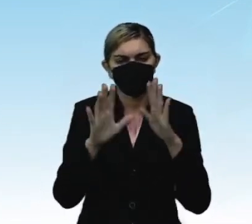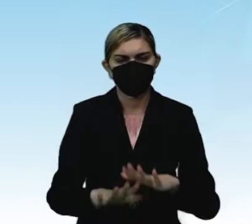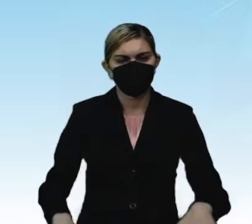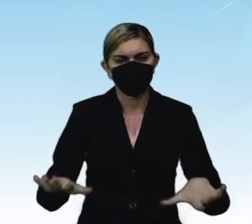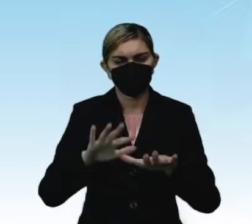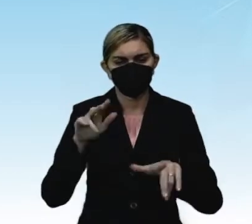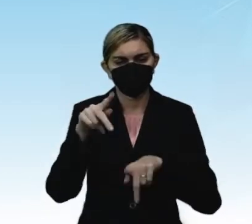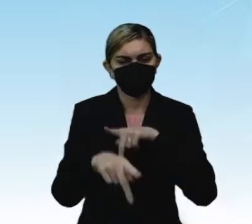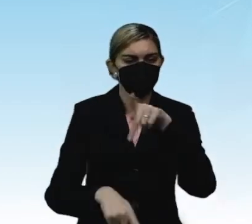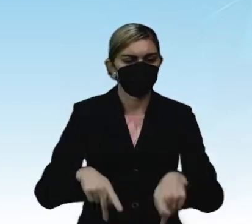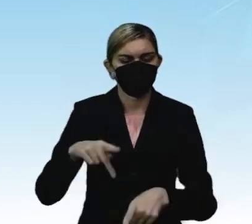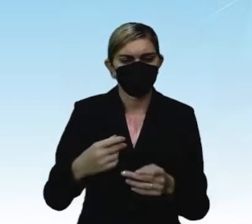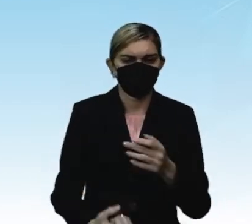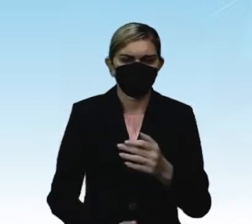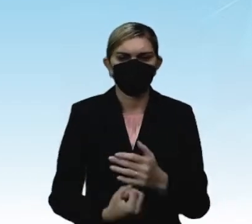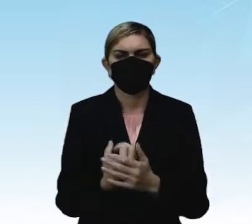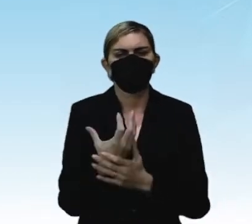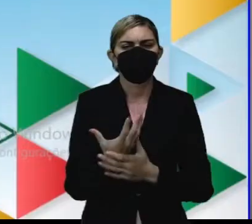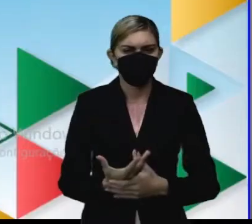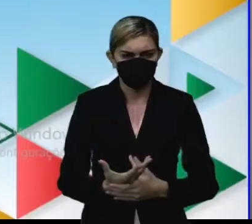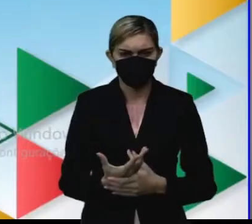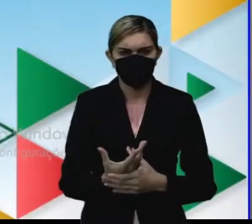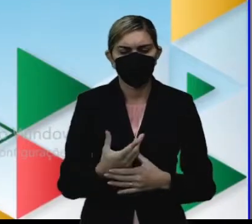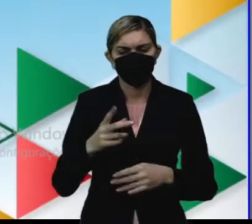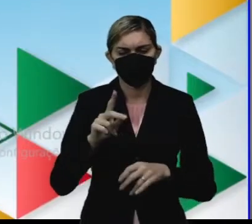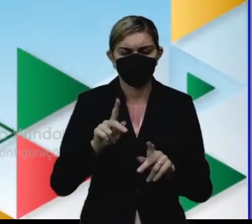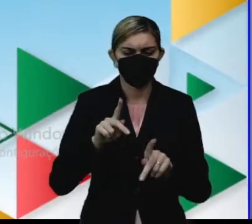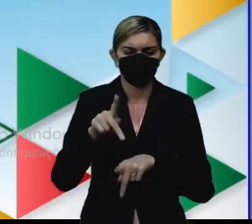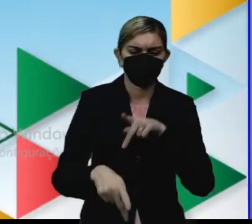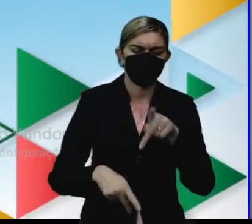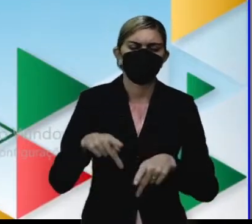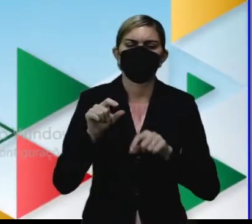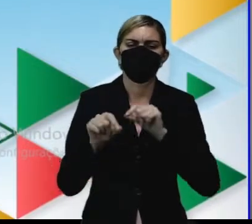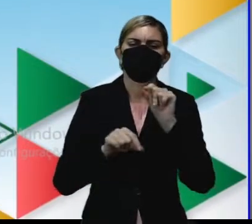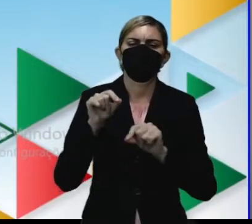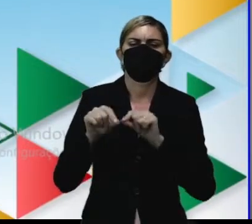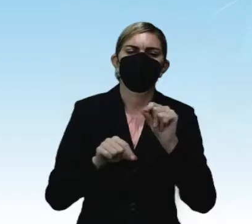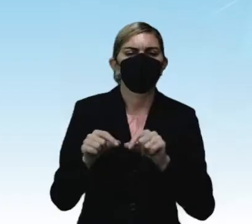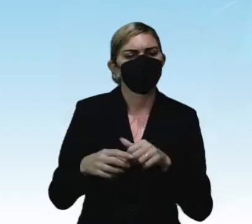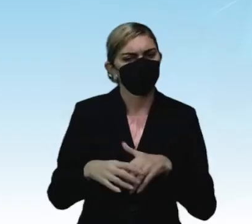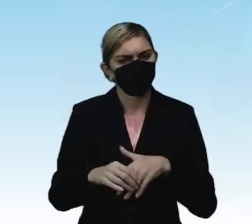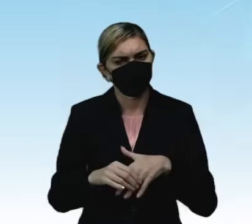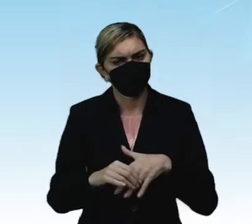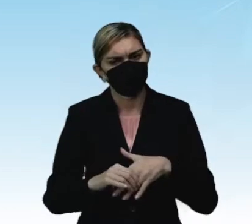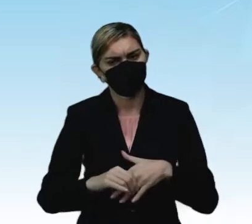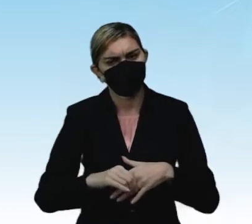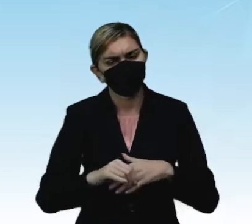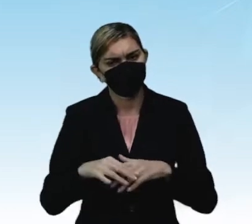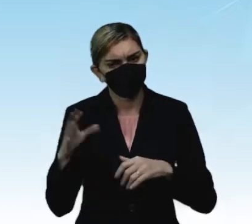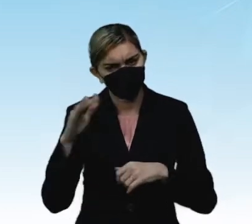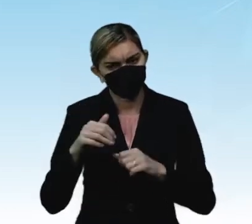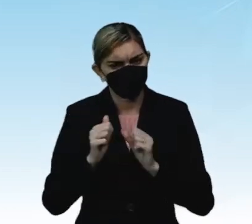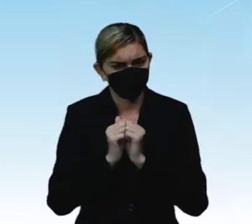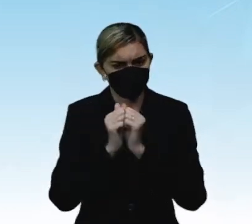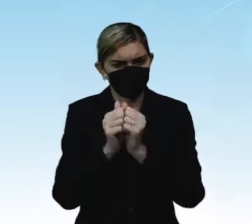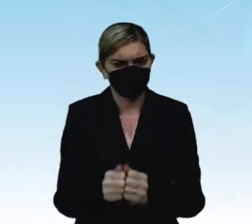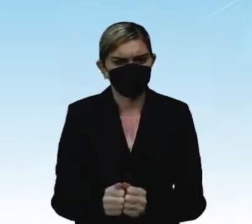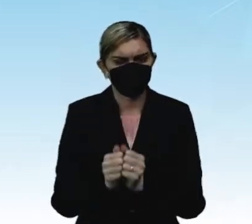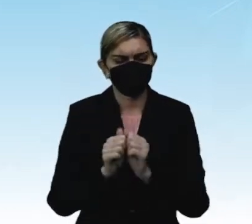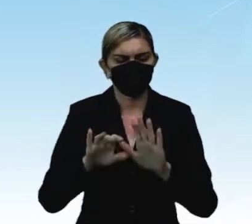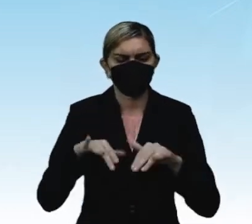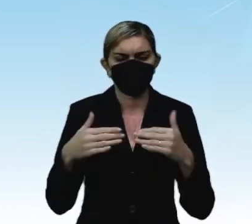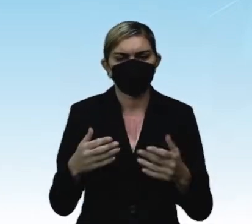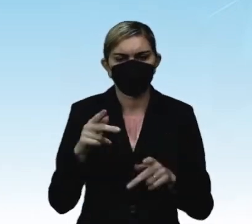dos povos originários. Que povo é esse, prof? Vamos juntos saber quem povos